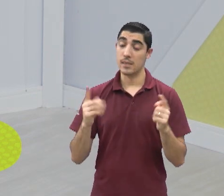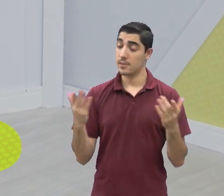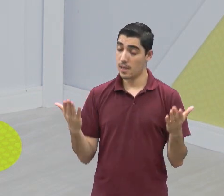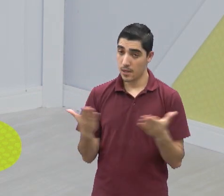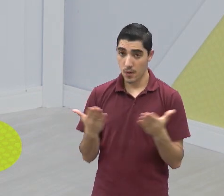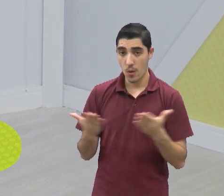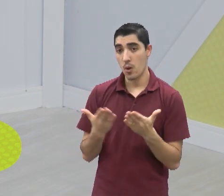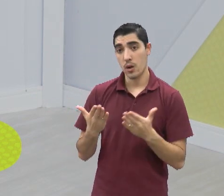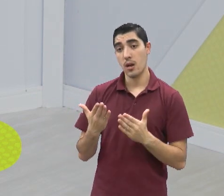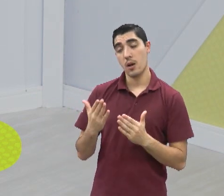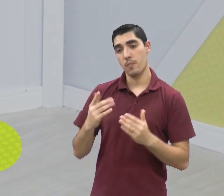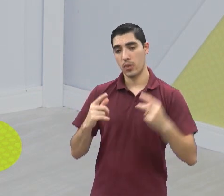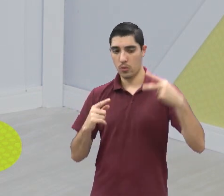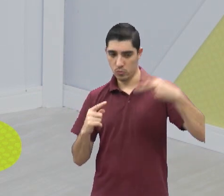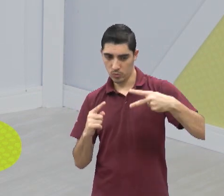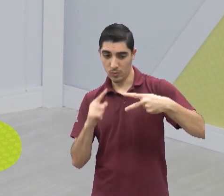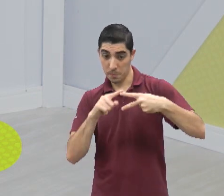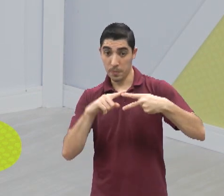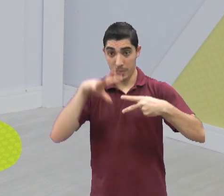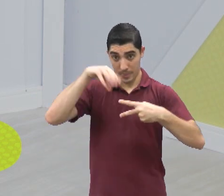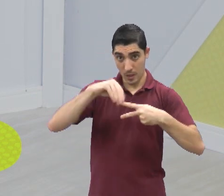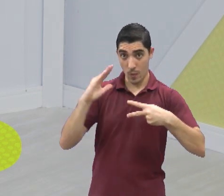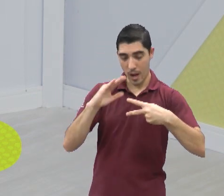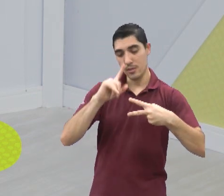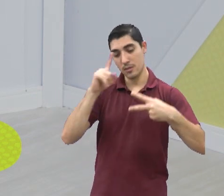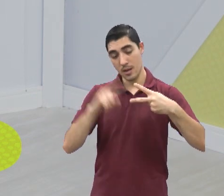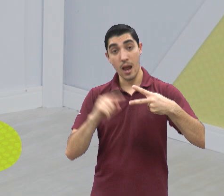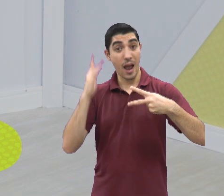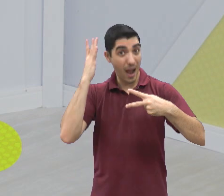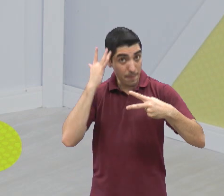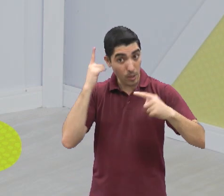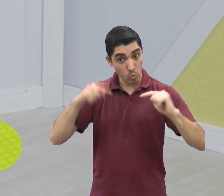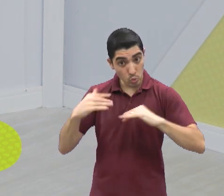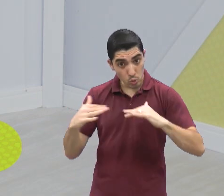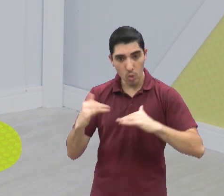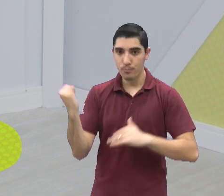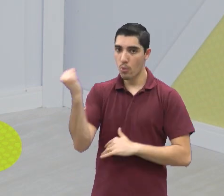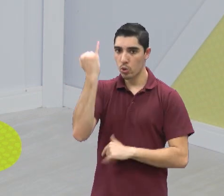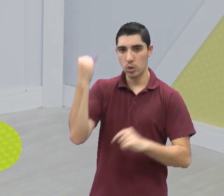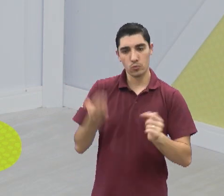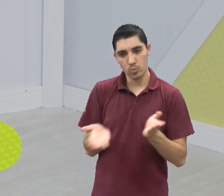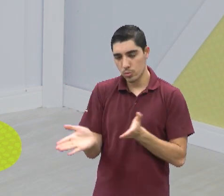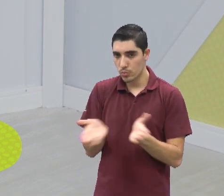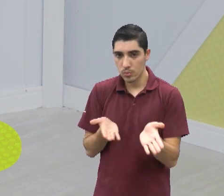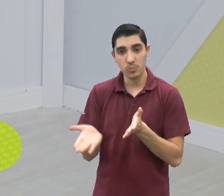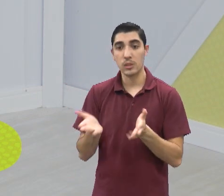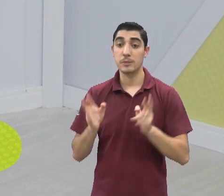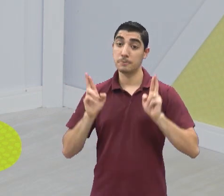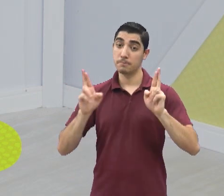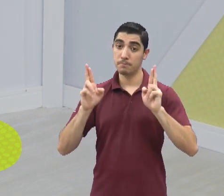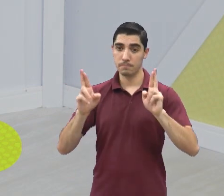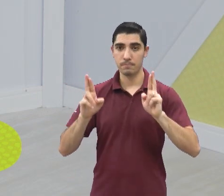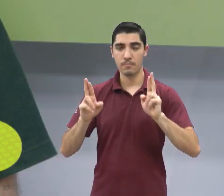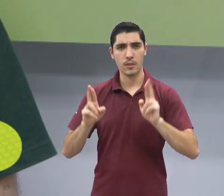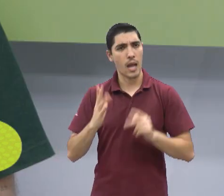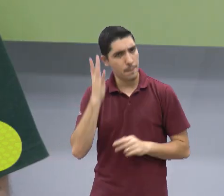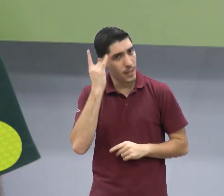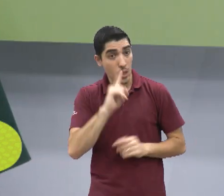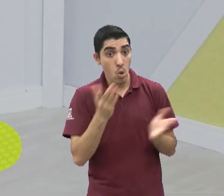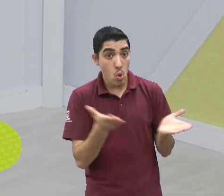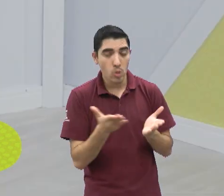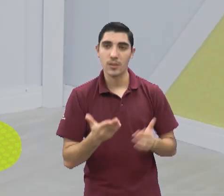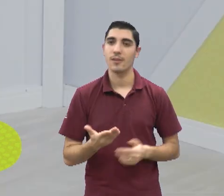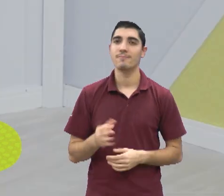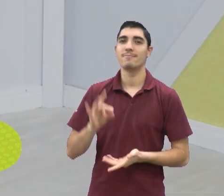decisão é na casa das adversárias, o importante é amanhã fazer uma boa apresentação e é isso que a gente espera do time do técnico. Amanhã não, hoje. É